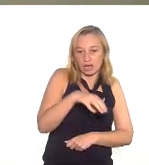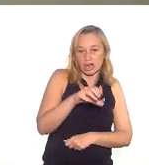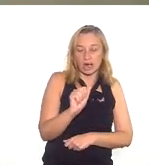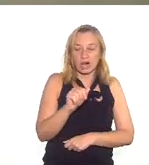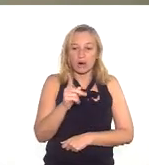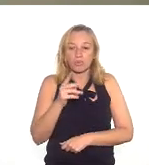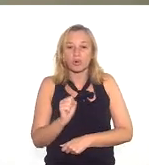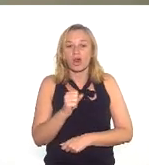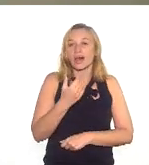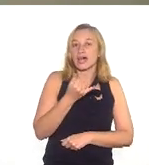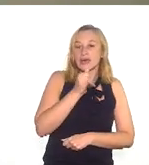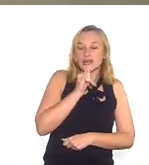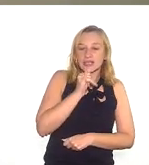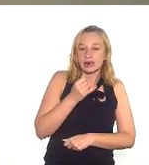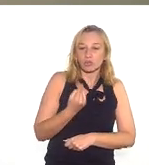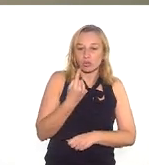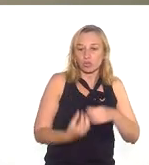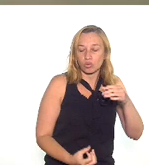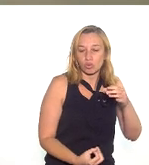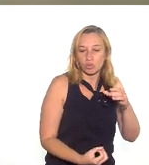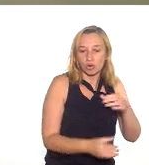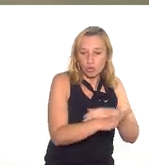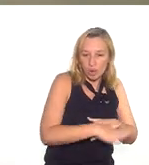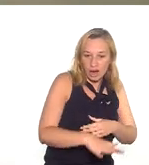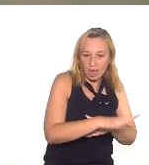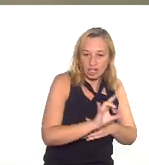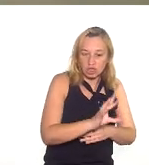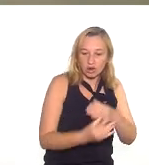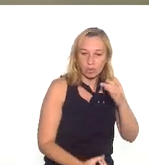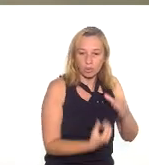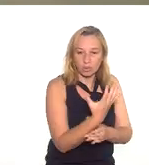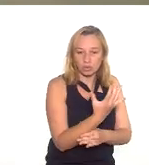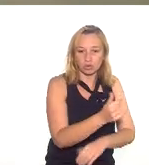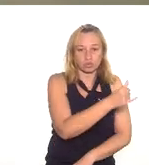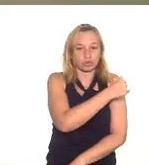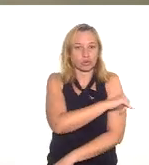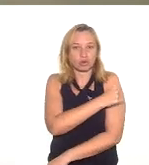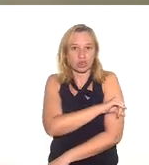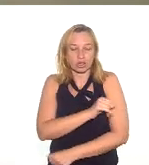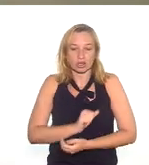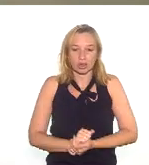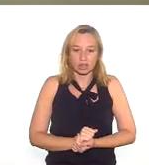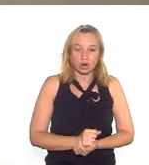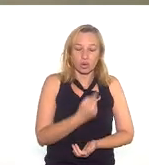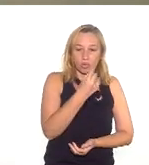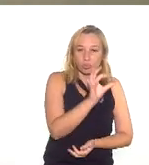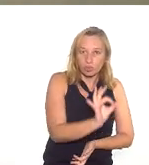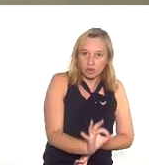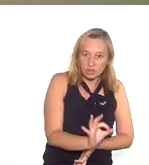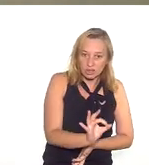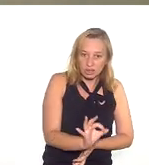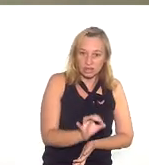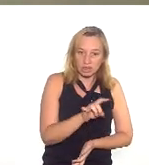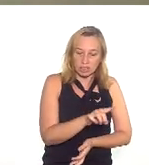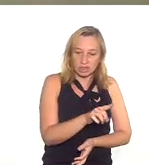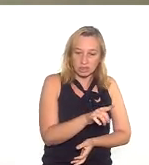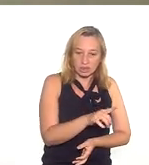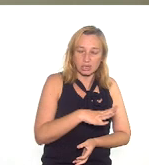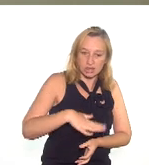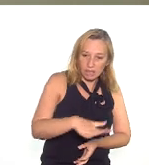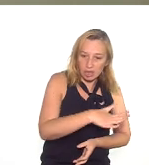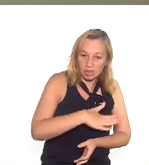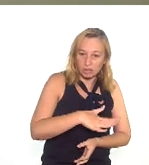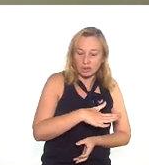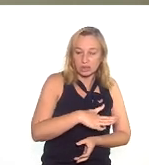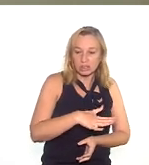exemplo, um campo que só produz no estado do Rio de Janeiro. Por via de consequência, esse 1% desse campo deveria estar sendo